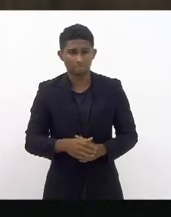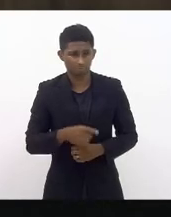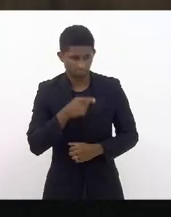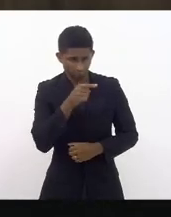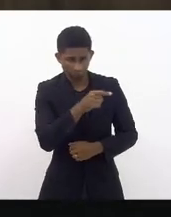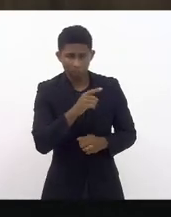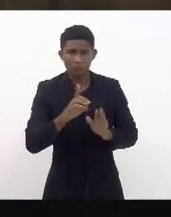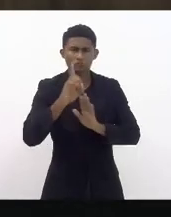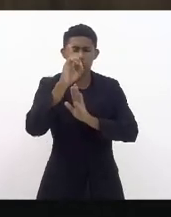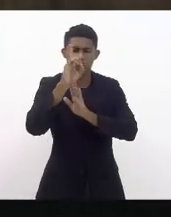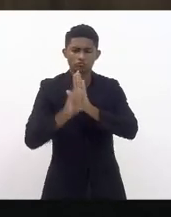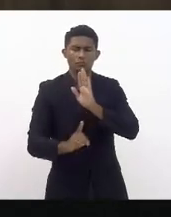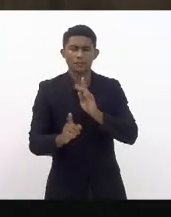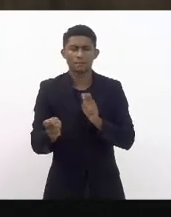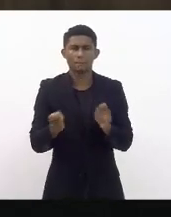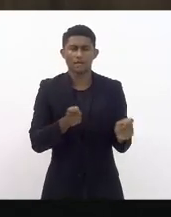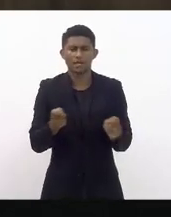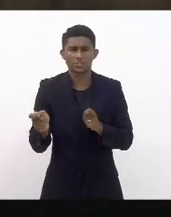administrativo